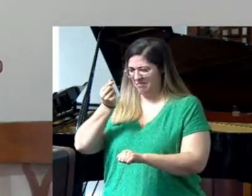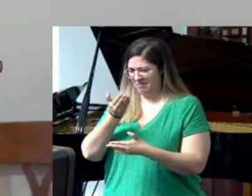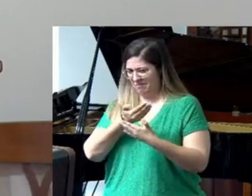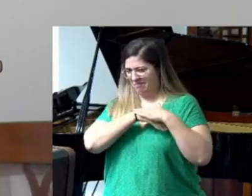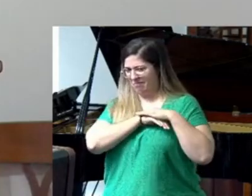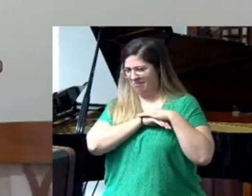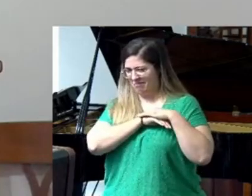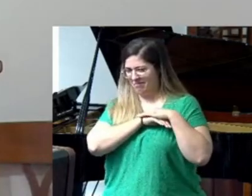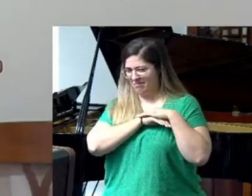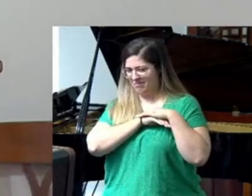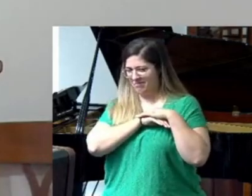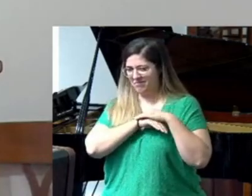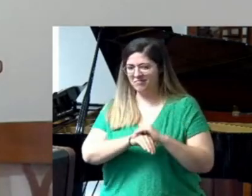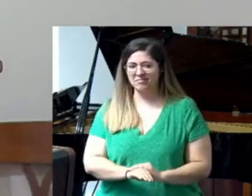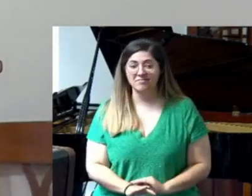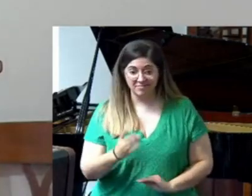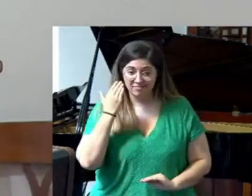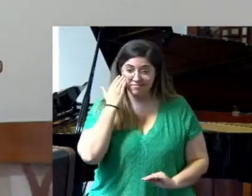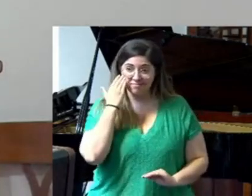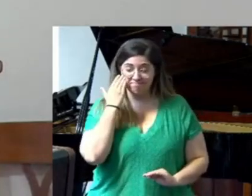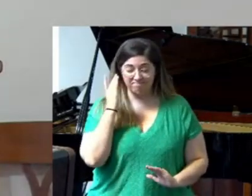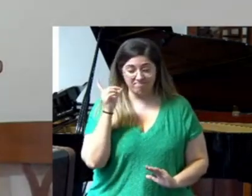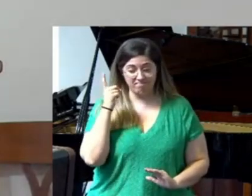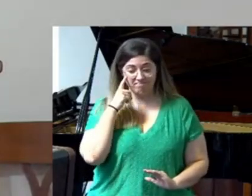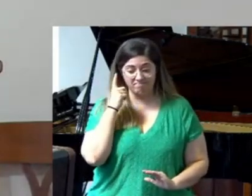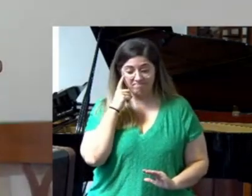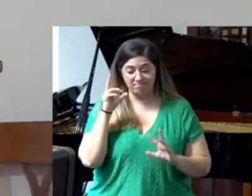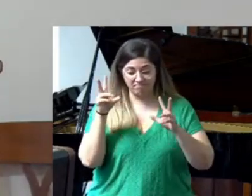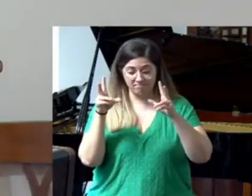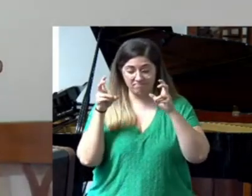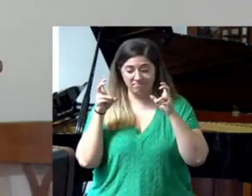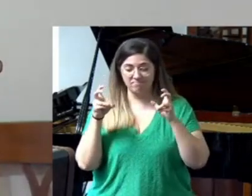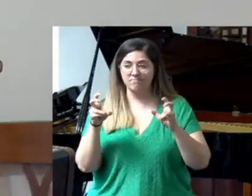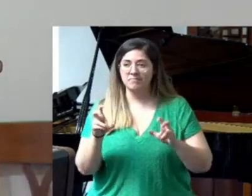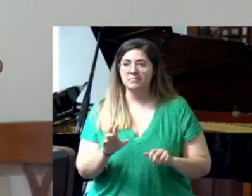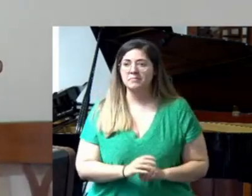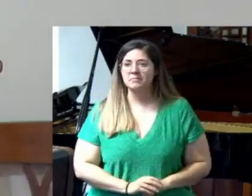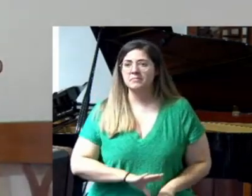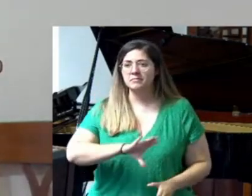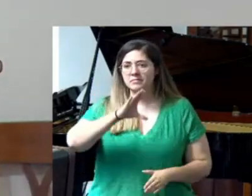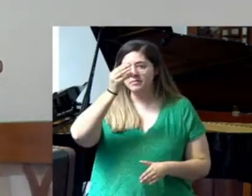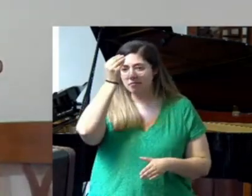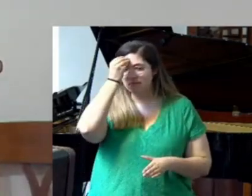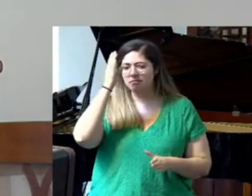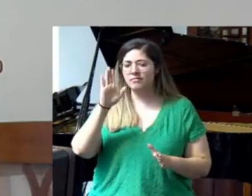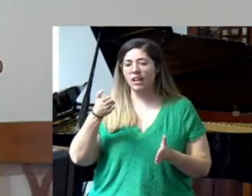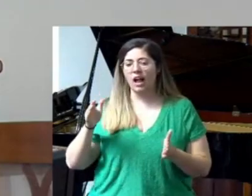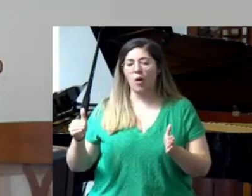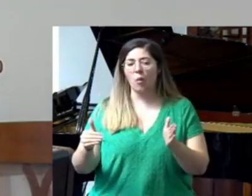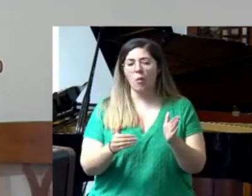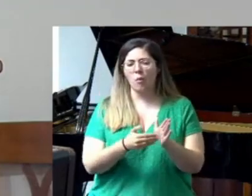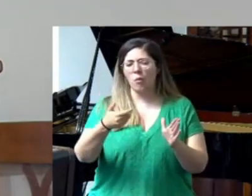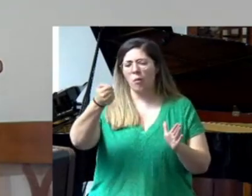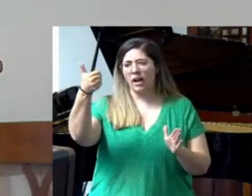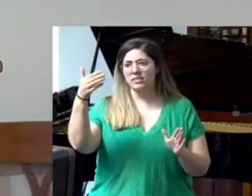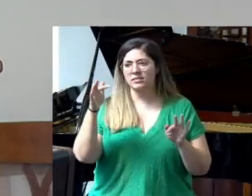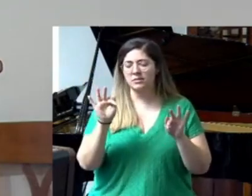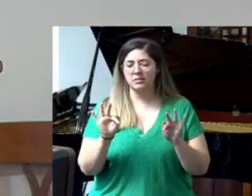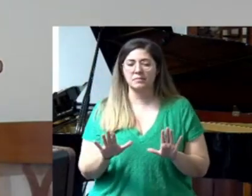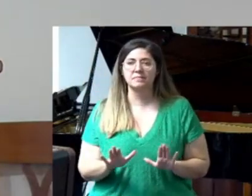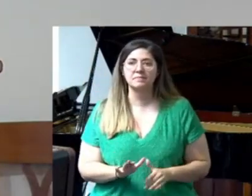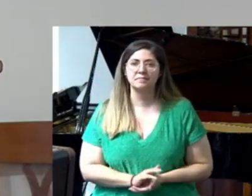Deus esteja nele. Mais 2 homens fizeram considerações importantes e eu caminho para o encerramento,